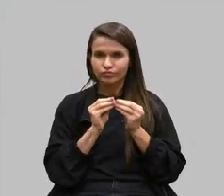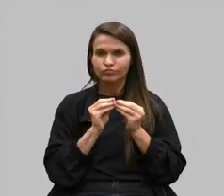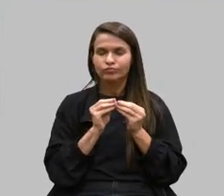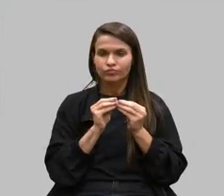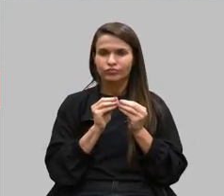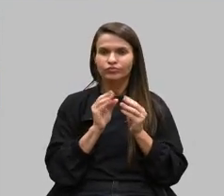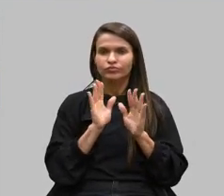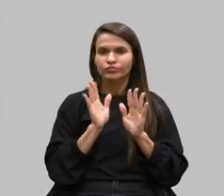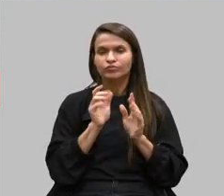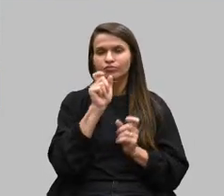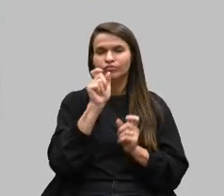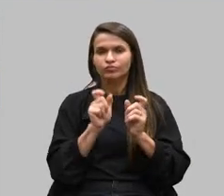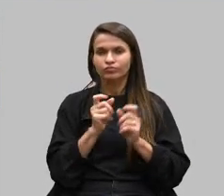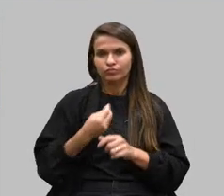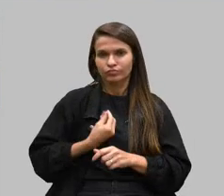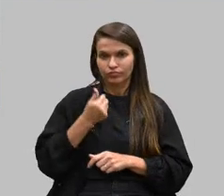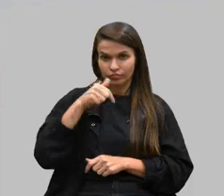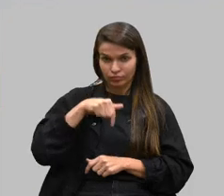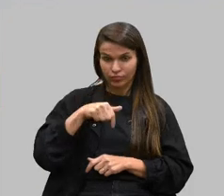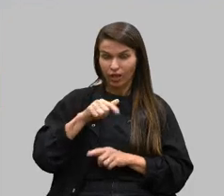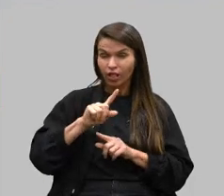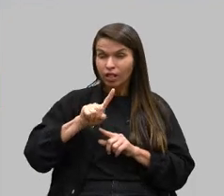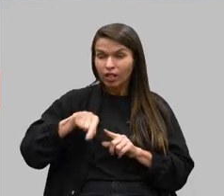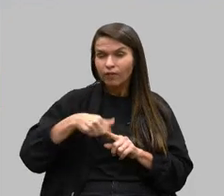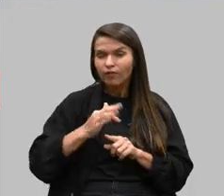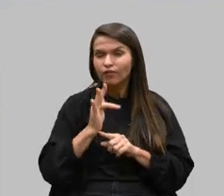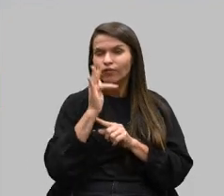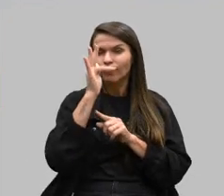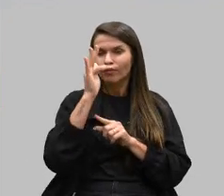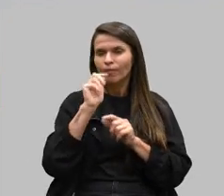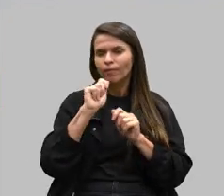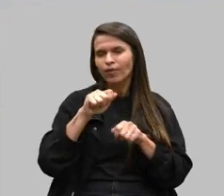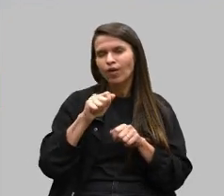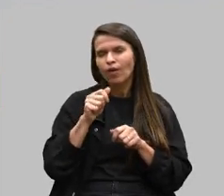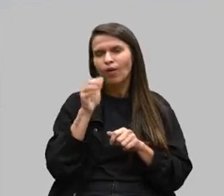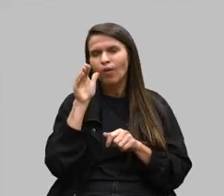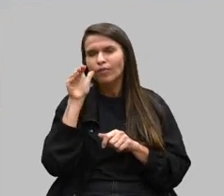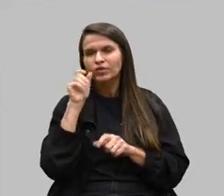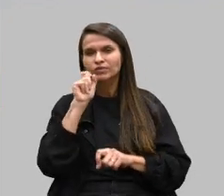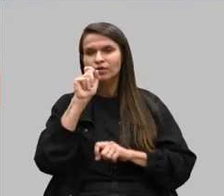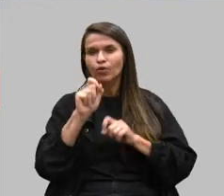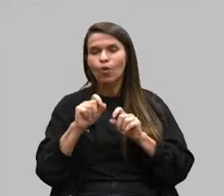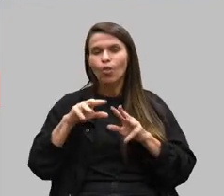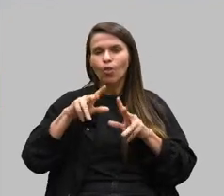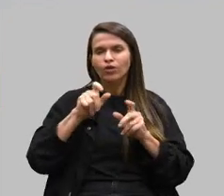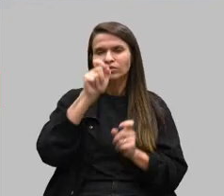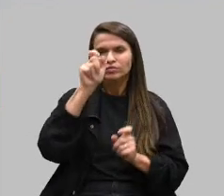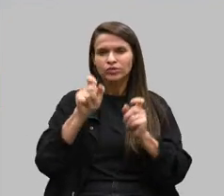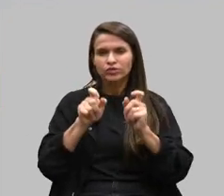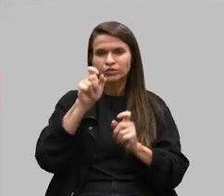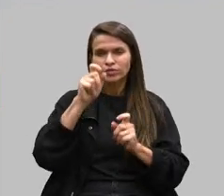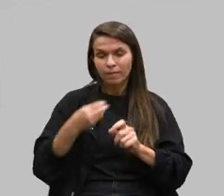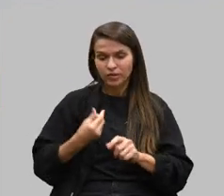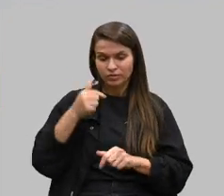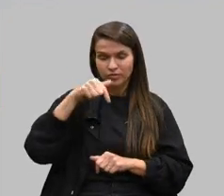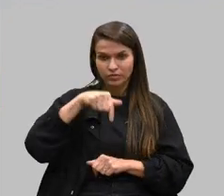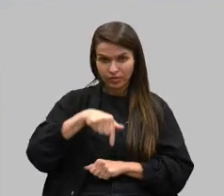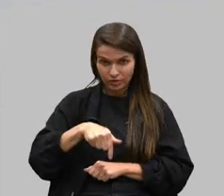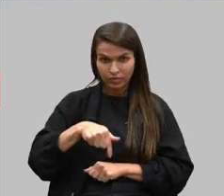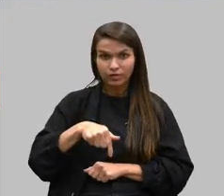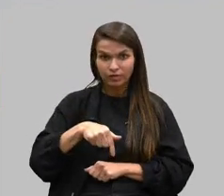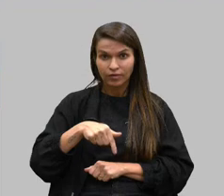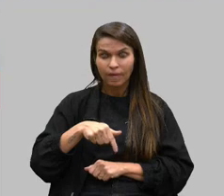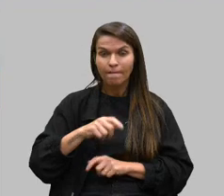atores aqui presentes e lá na frente nós podemos observar que todos esses agentes e senhores e senhoras que estão aqui